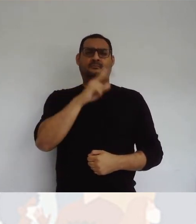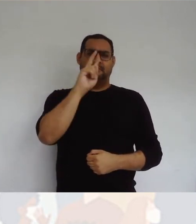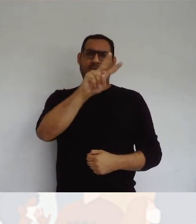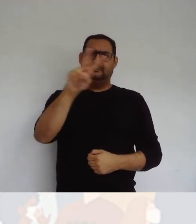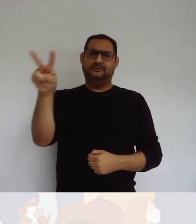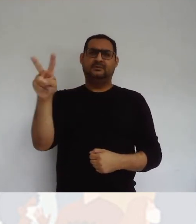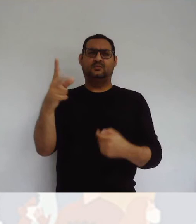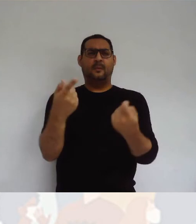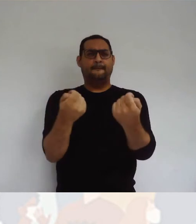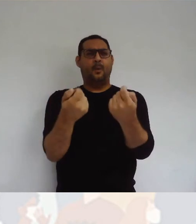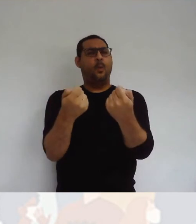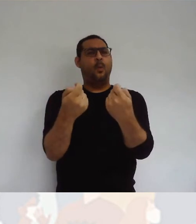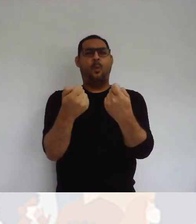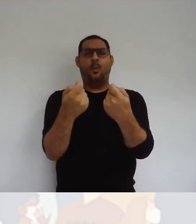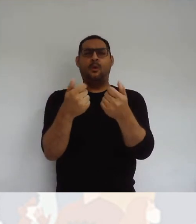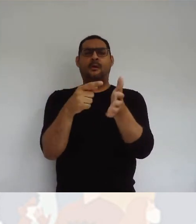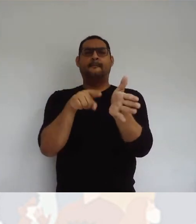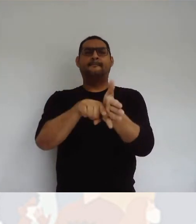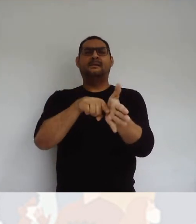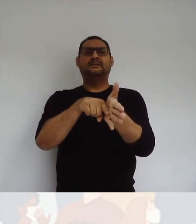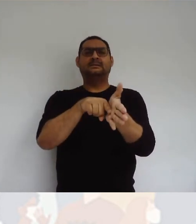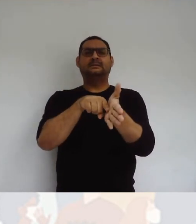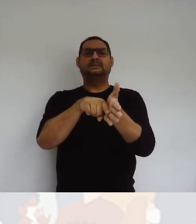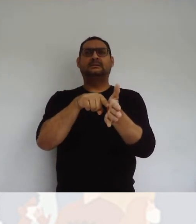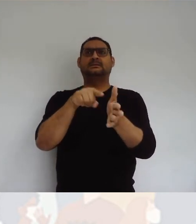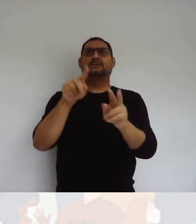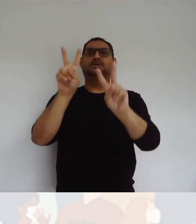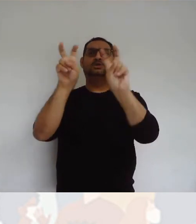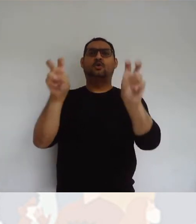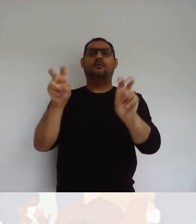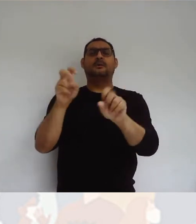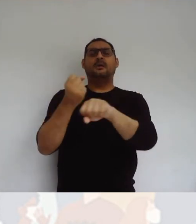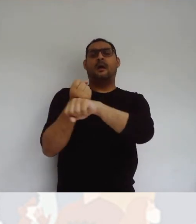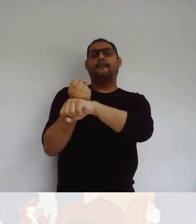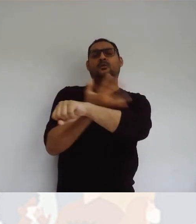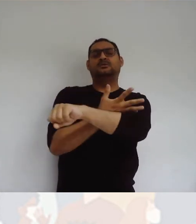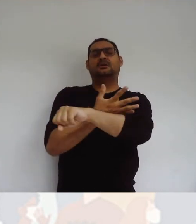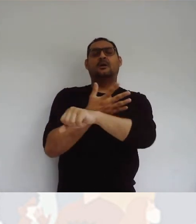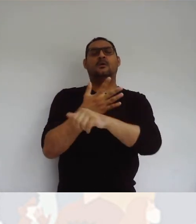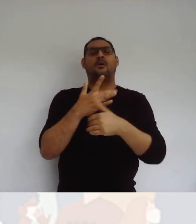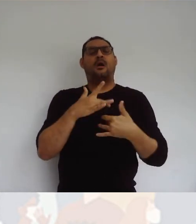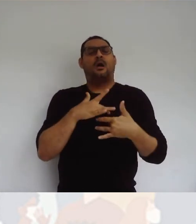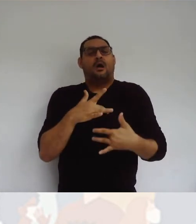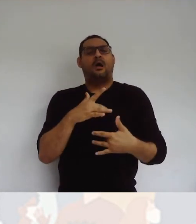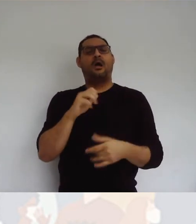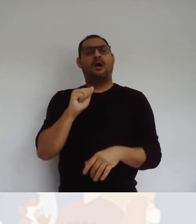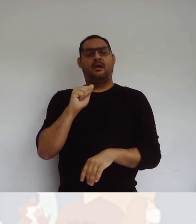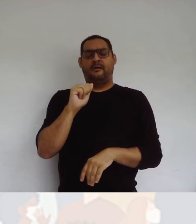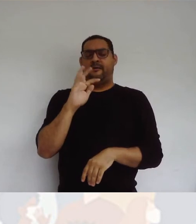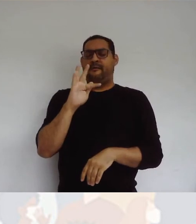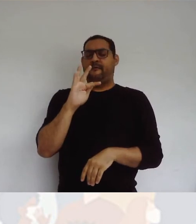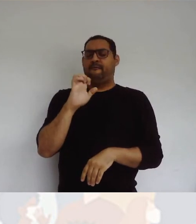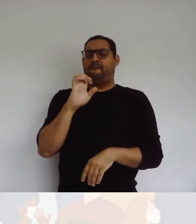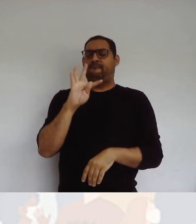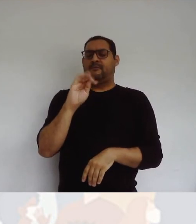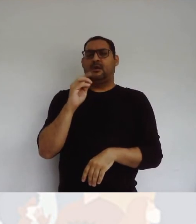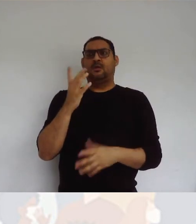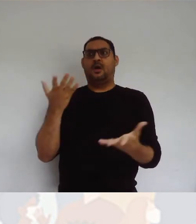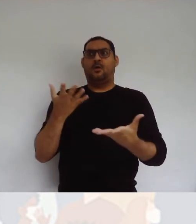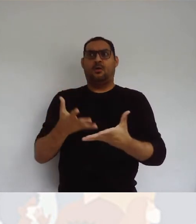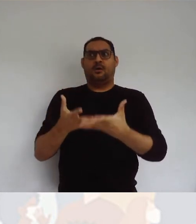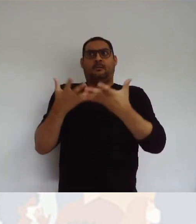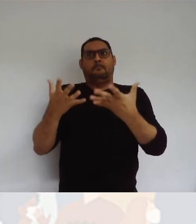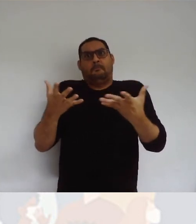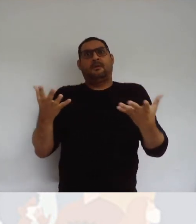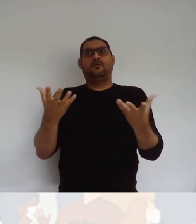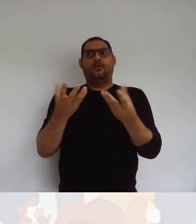pouco, dado pouca atenção a afeto e emoção, né? Eu acho que muita gente está estudando isso agora,